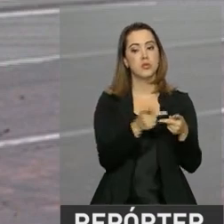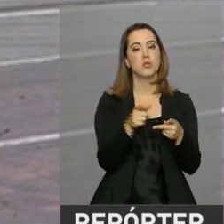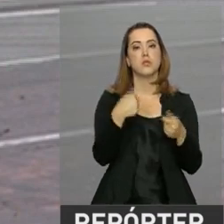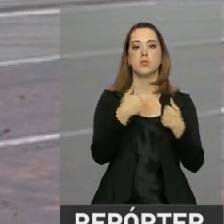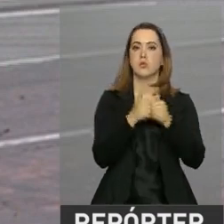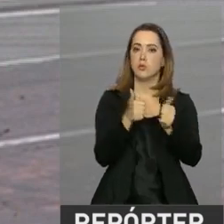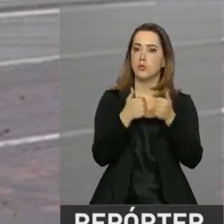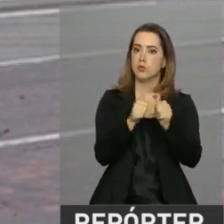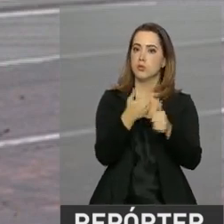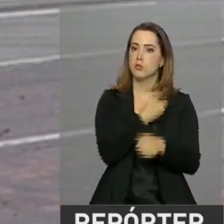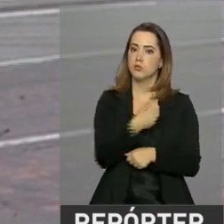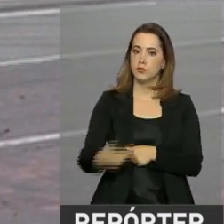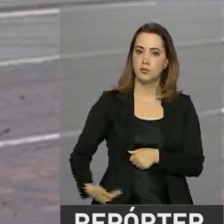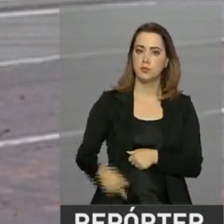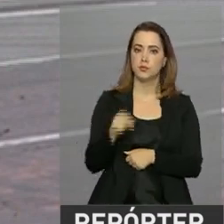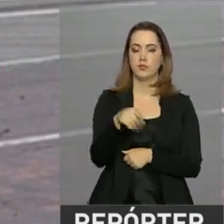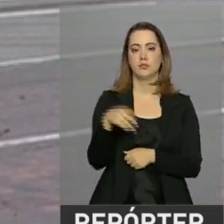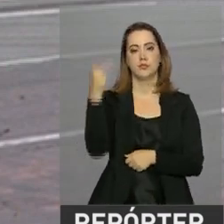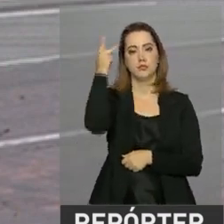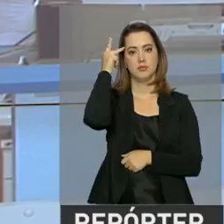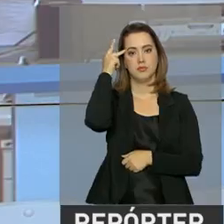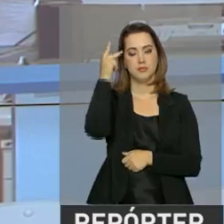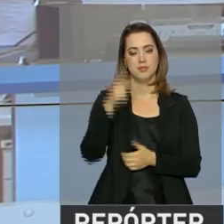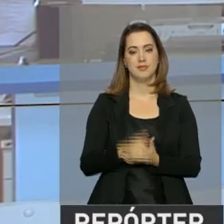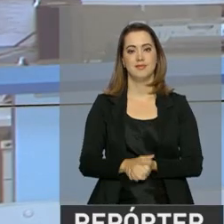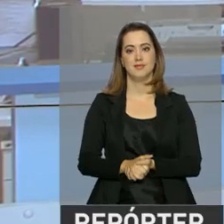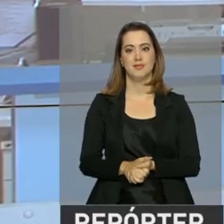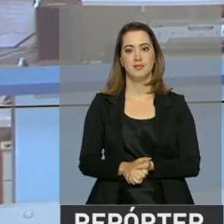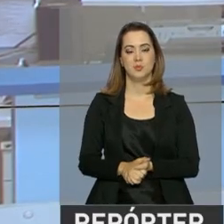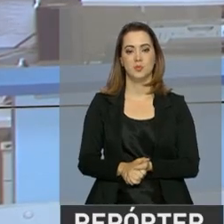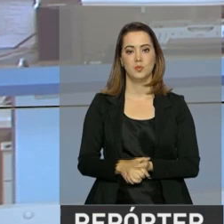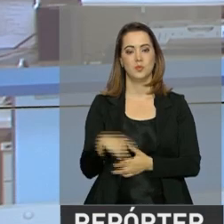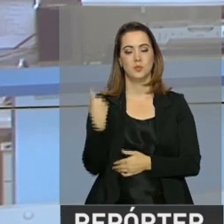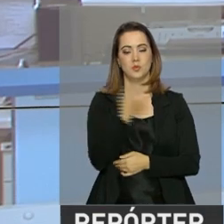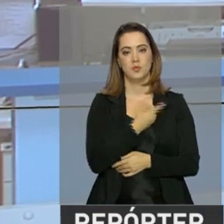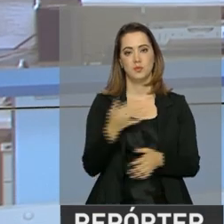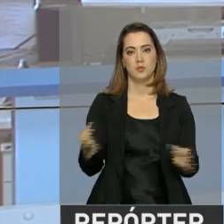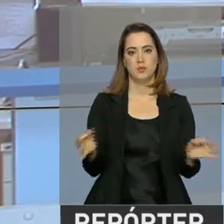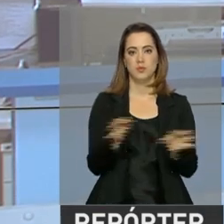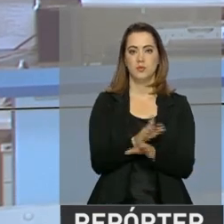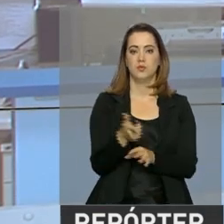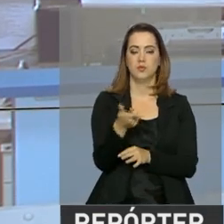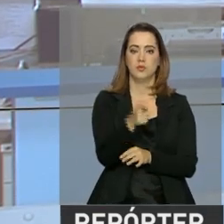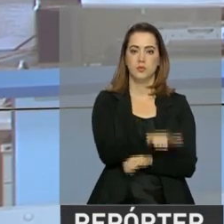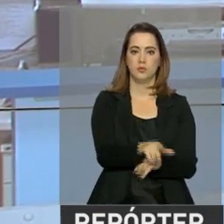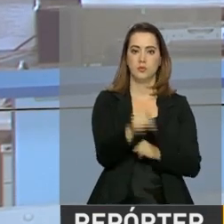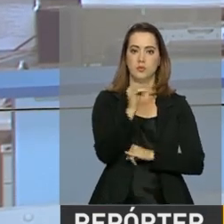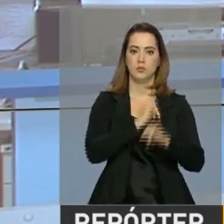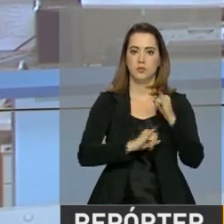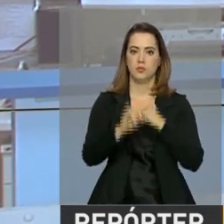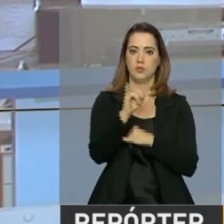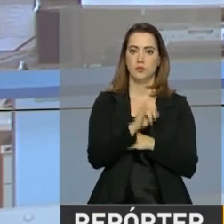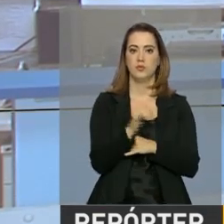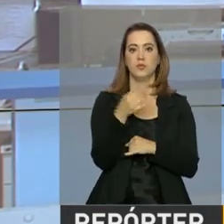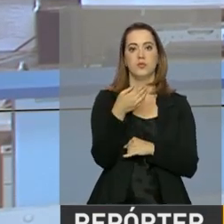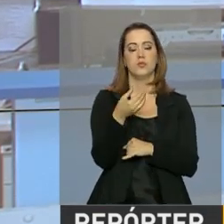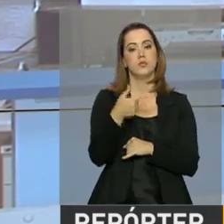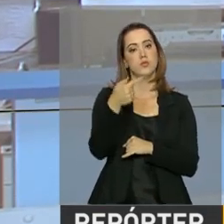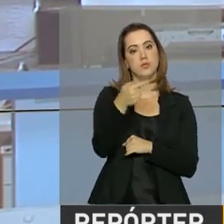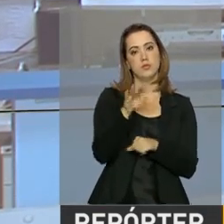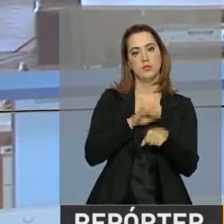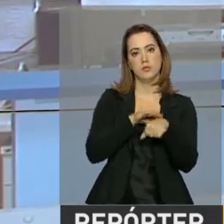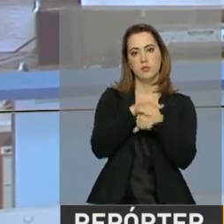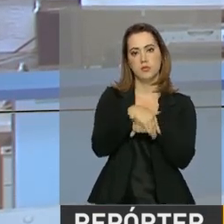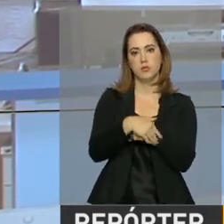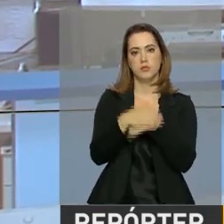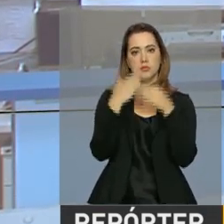transporte público de São Paulo nata Melo e nós por aqui podemos voltar a qualquer momento com outras informações ou às